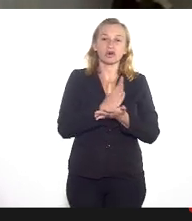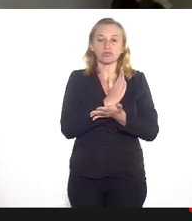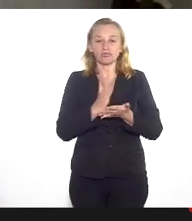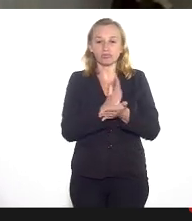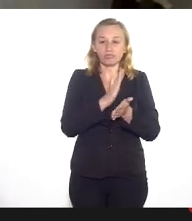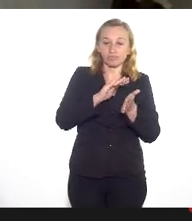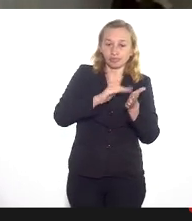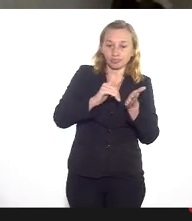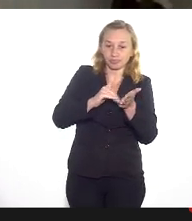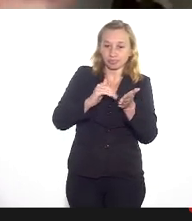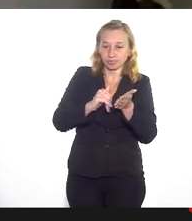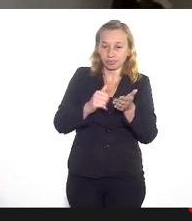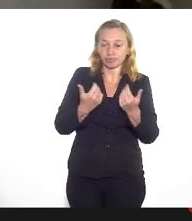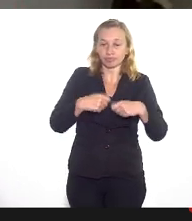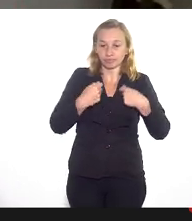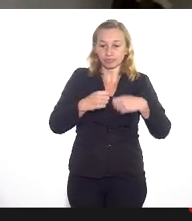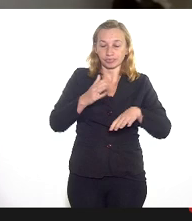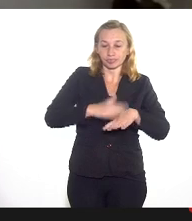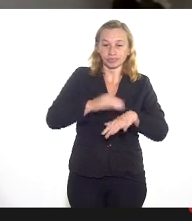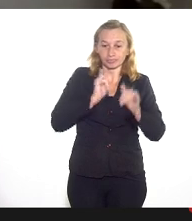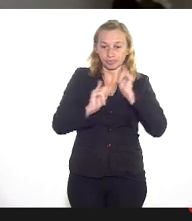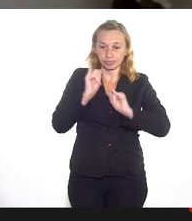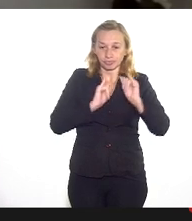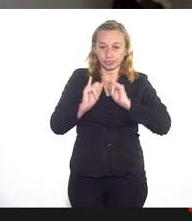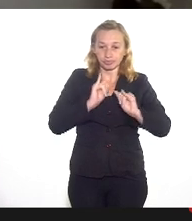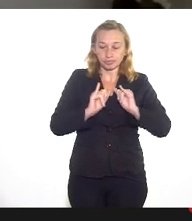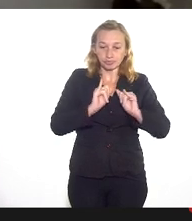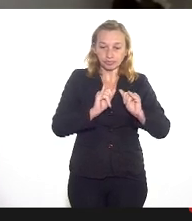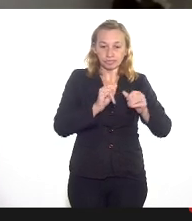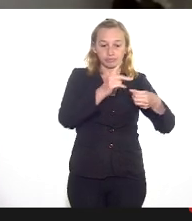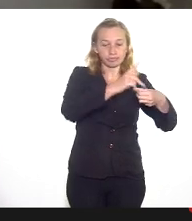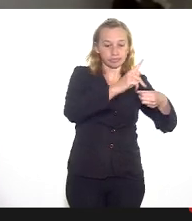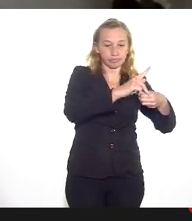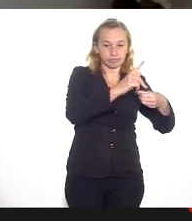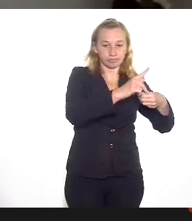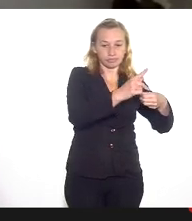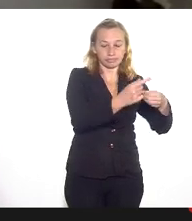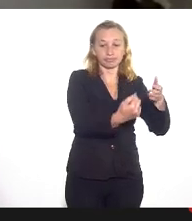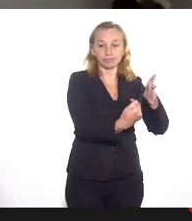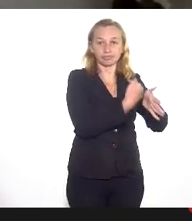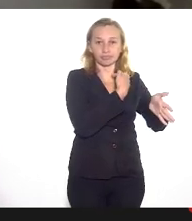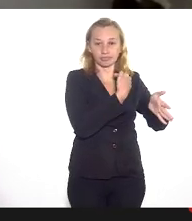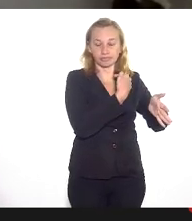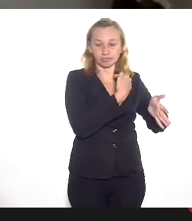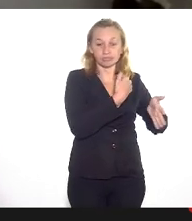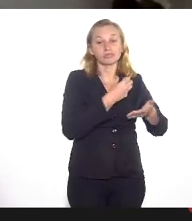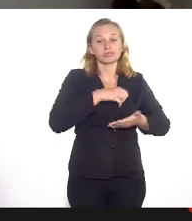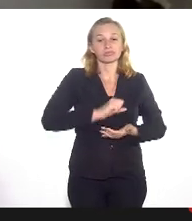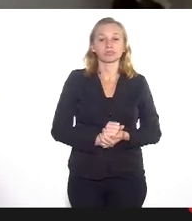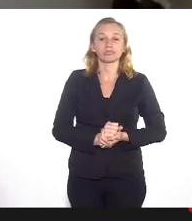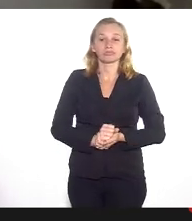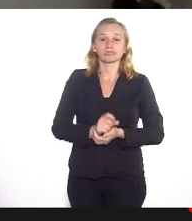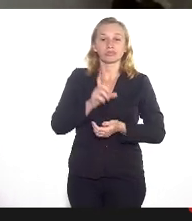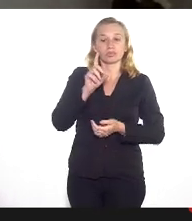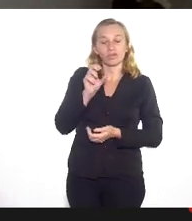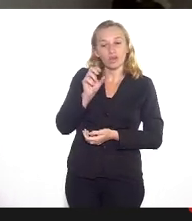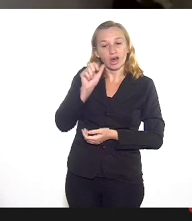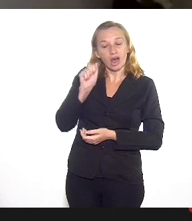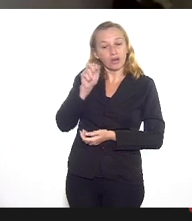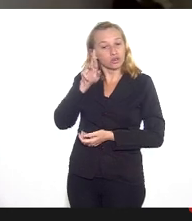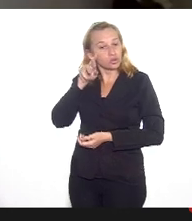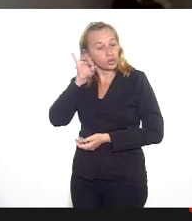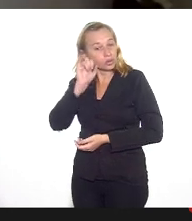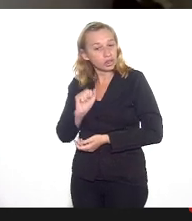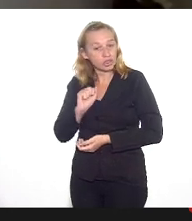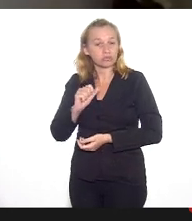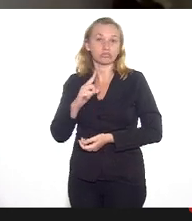despesa que necessita de alguma informação, então a Petrobras nos questiona. Né? Em relação ao seu ponto de auditoria, nós